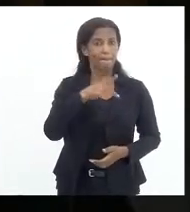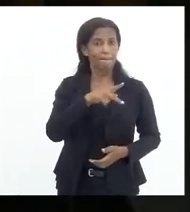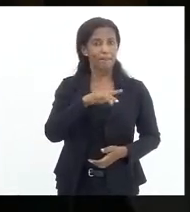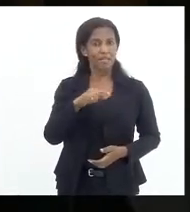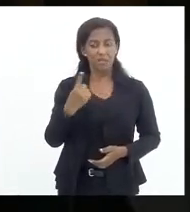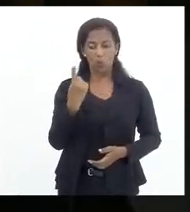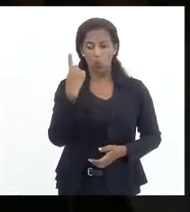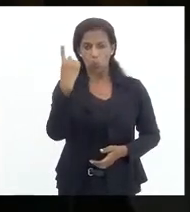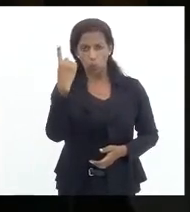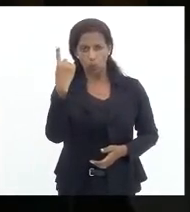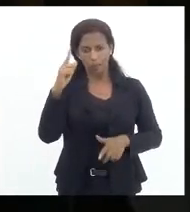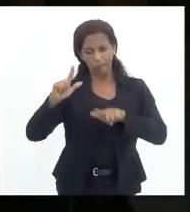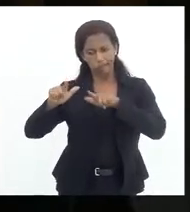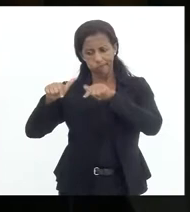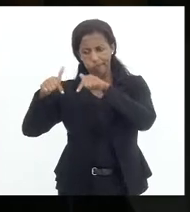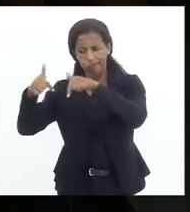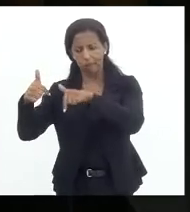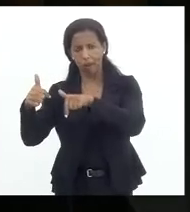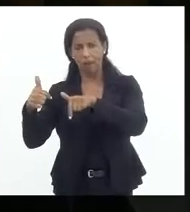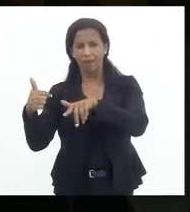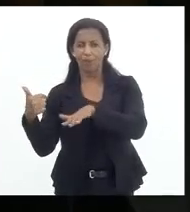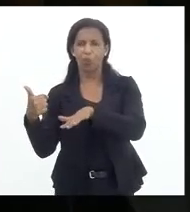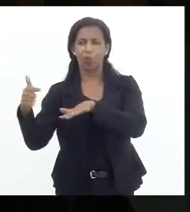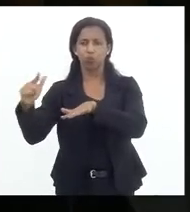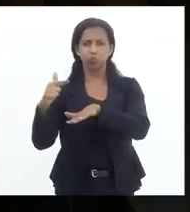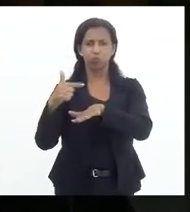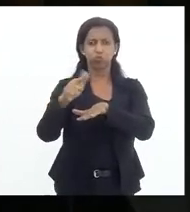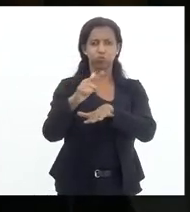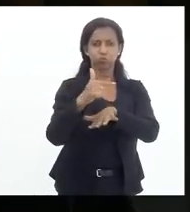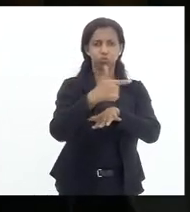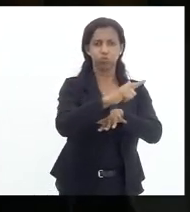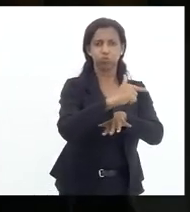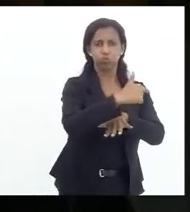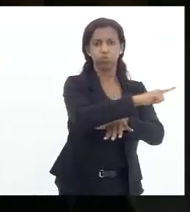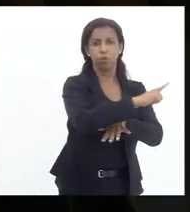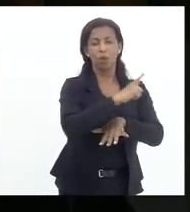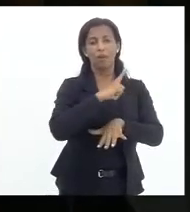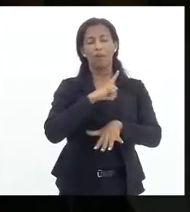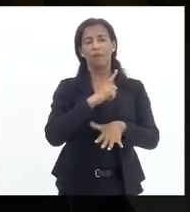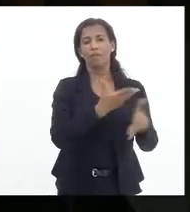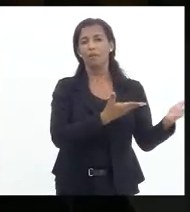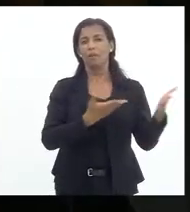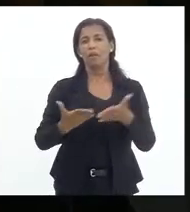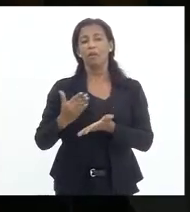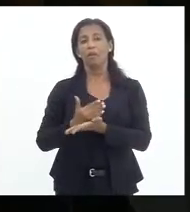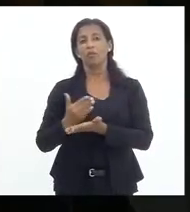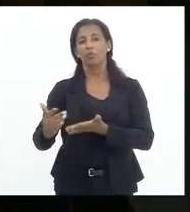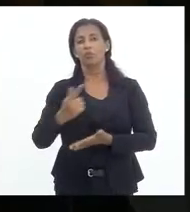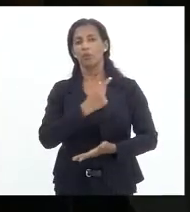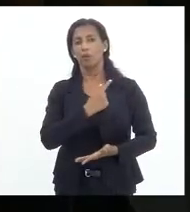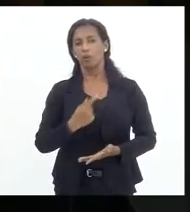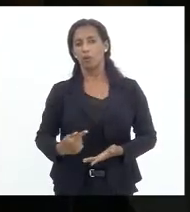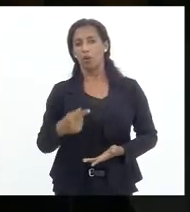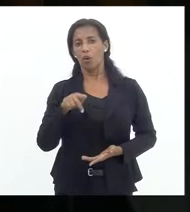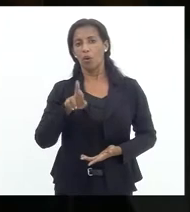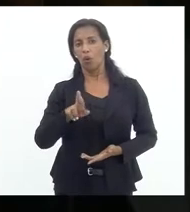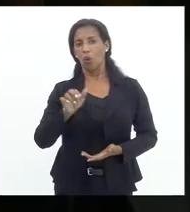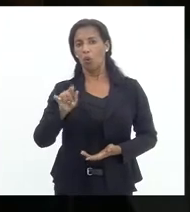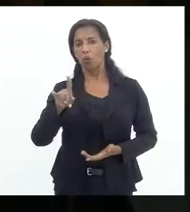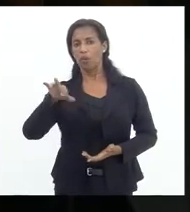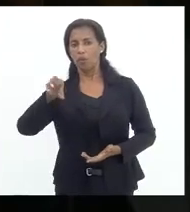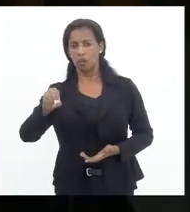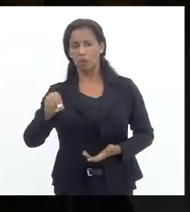uma ação entre várias outras que vêm sendo adotadas desde o governo início do governo Rodrigo em